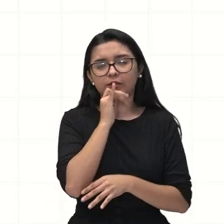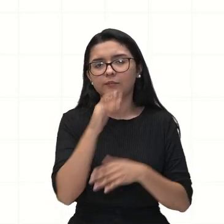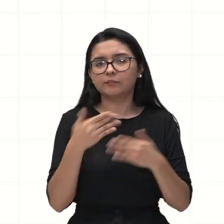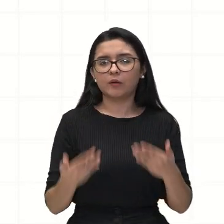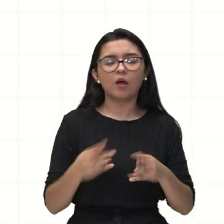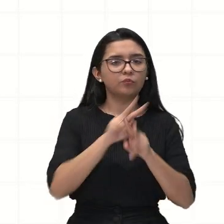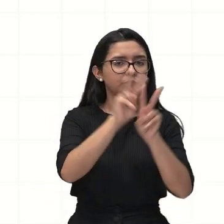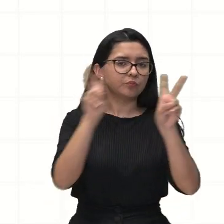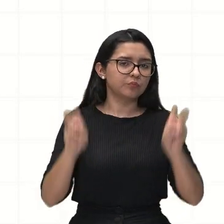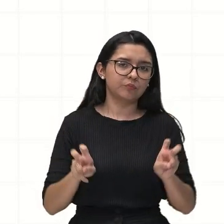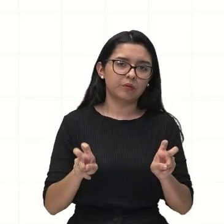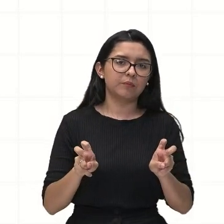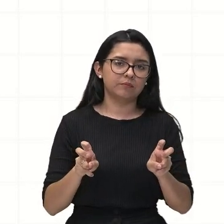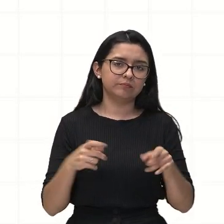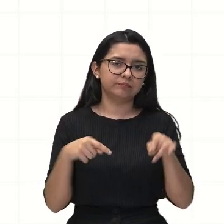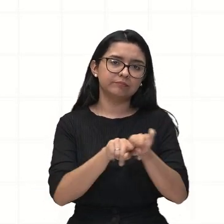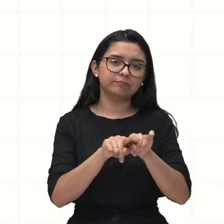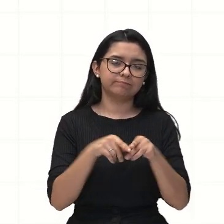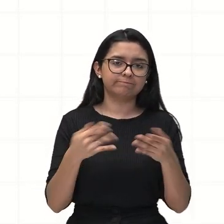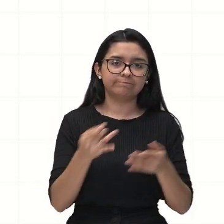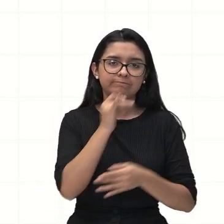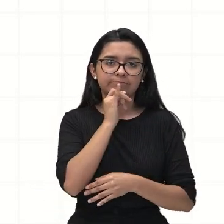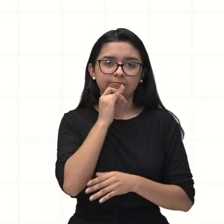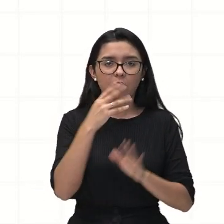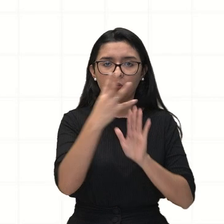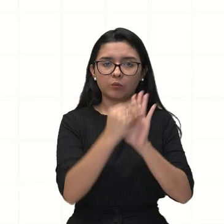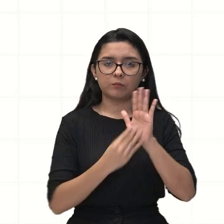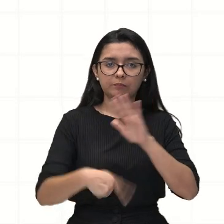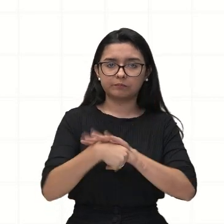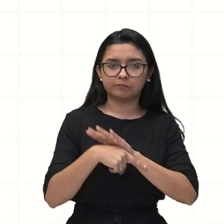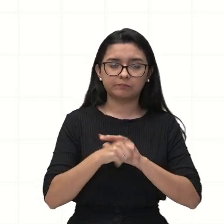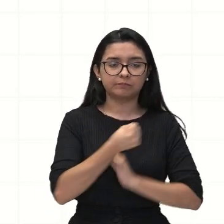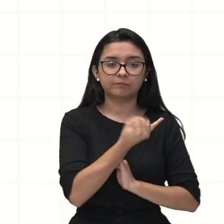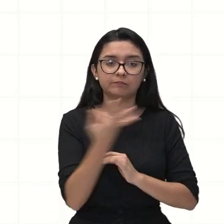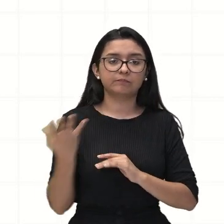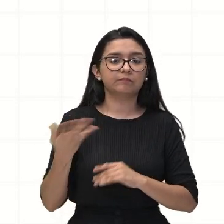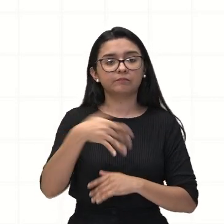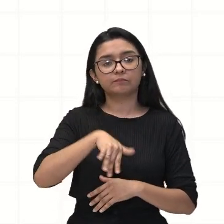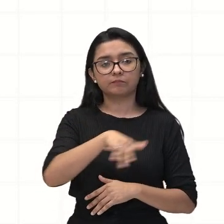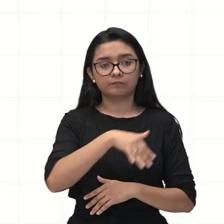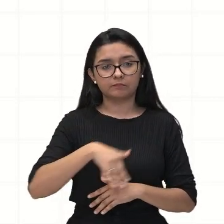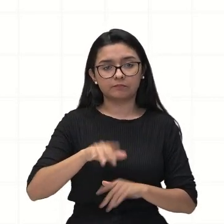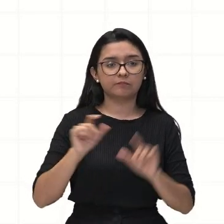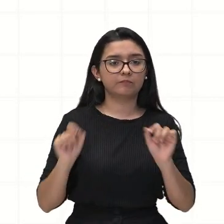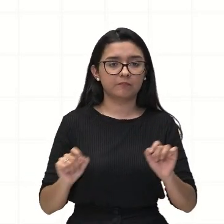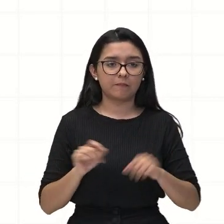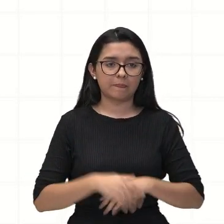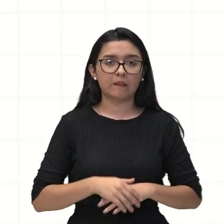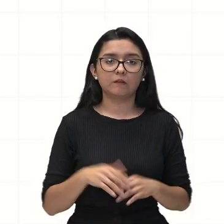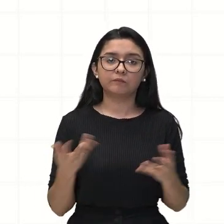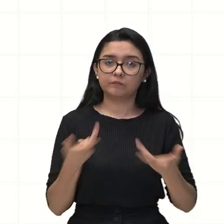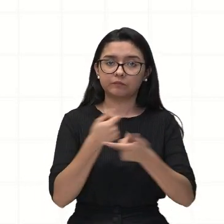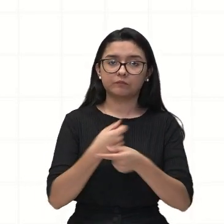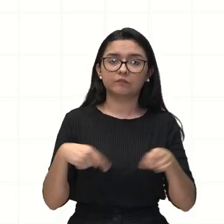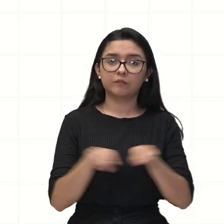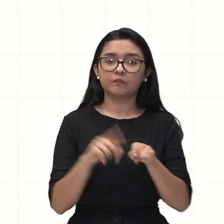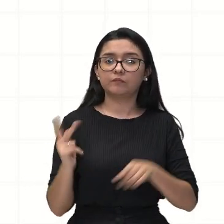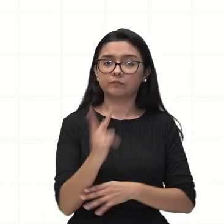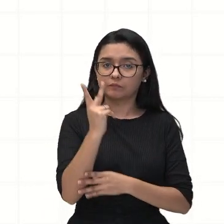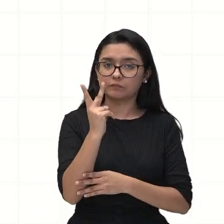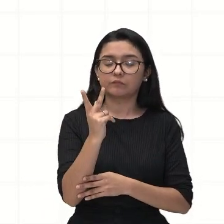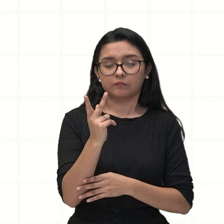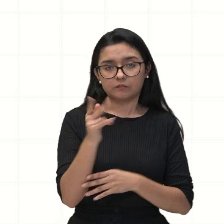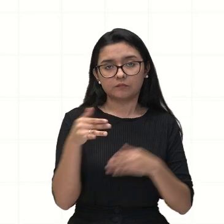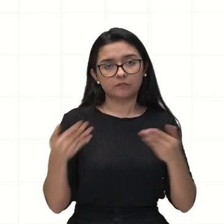desse assunto, desse fenômeno, né, desse conteúdo, dentro de uma determinada qualidade de valores, né,